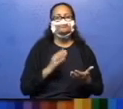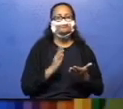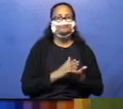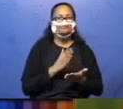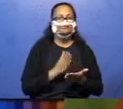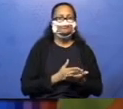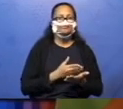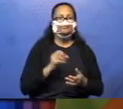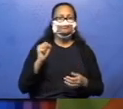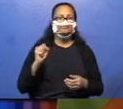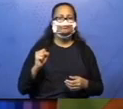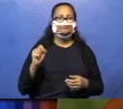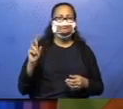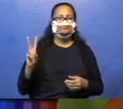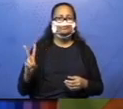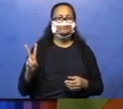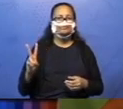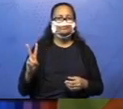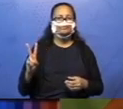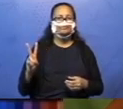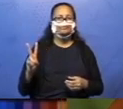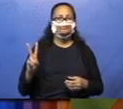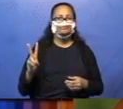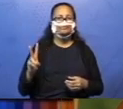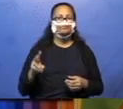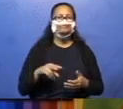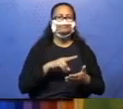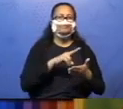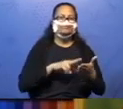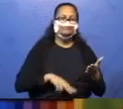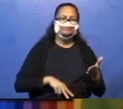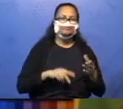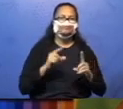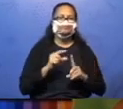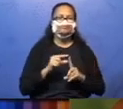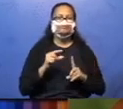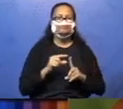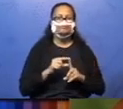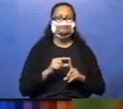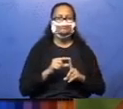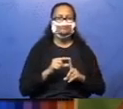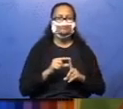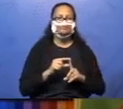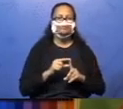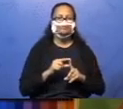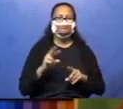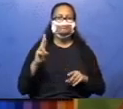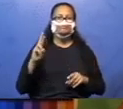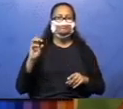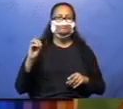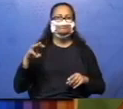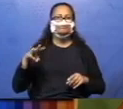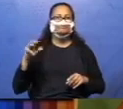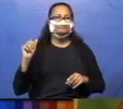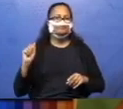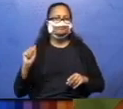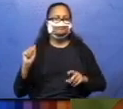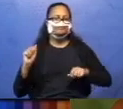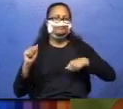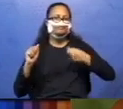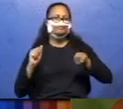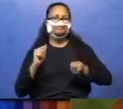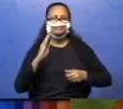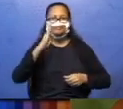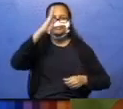Página 82, continua aí. Leia as palavras. Roma.